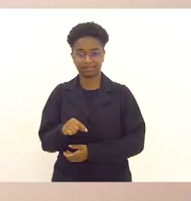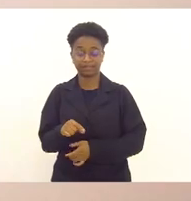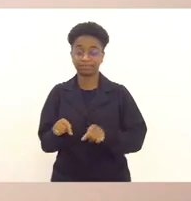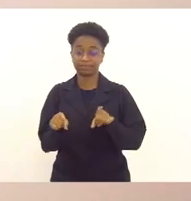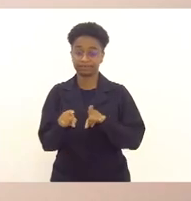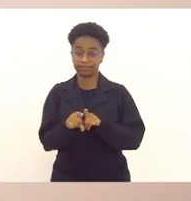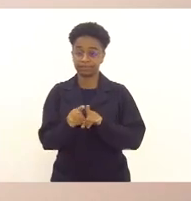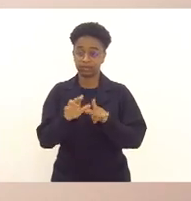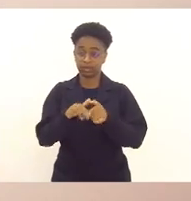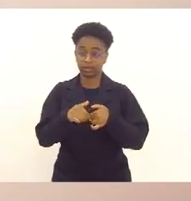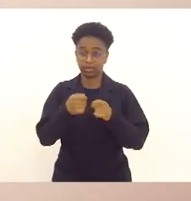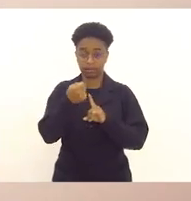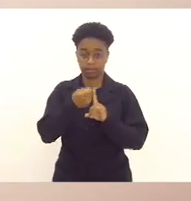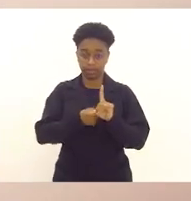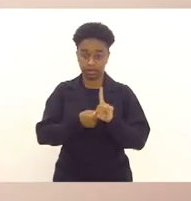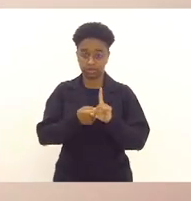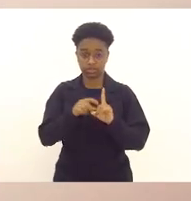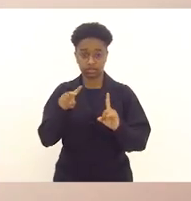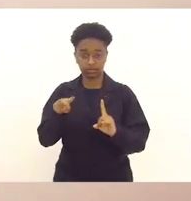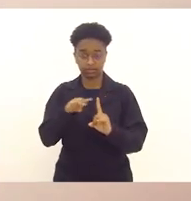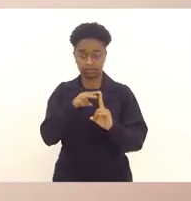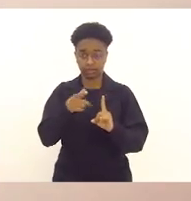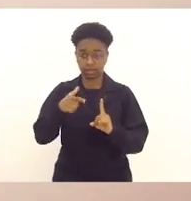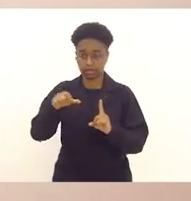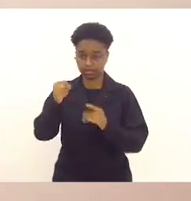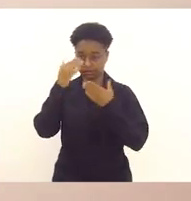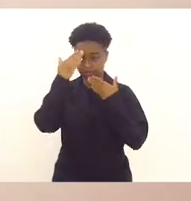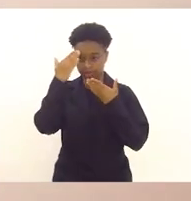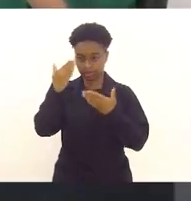pelo menos da visibilidade lésbica obrigada